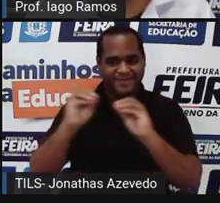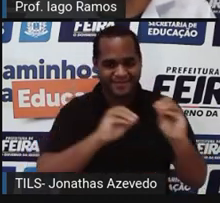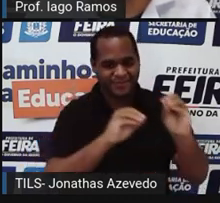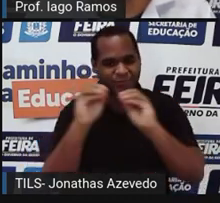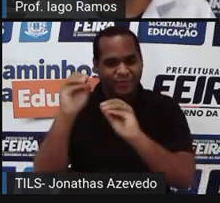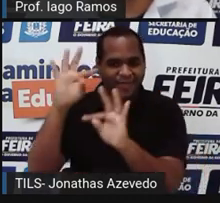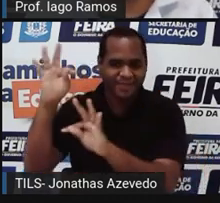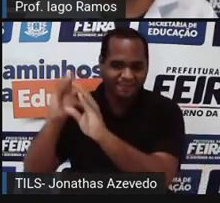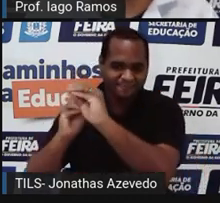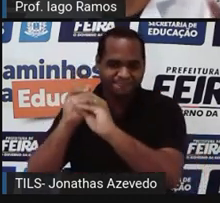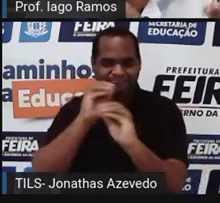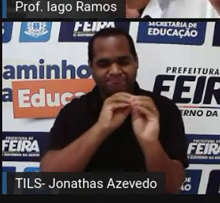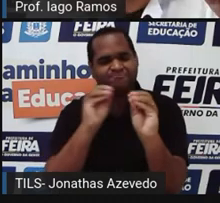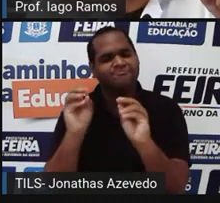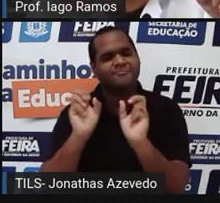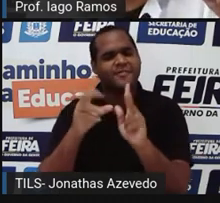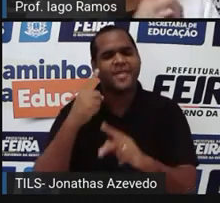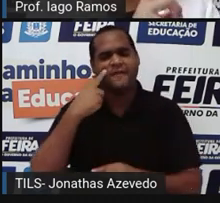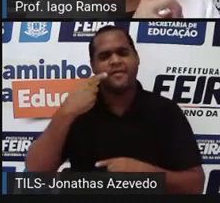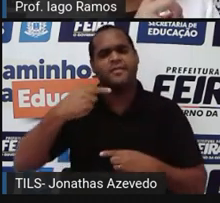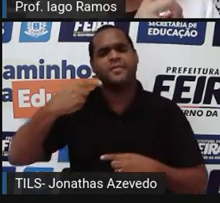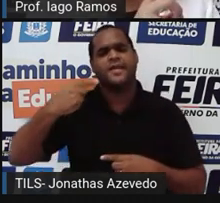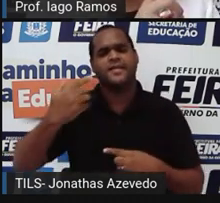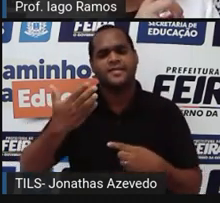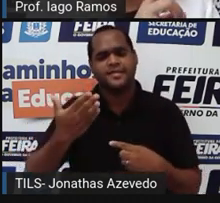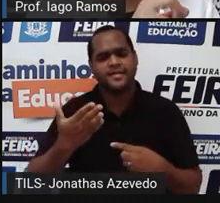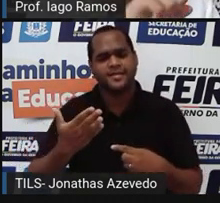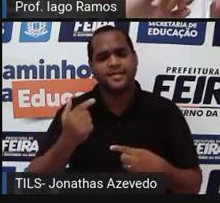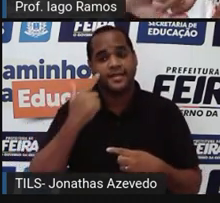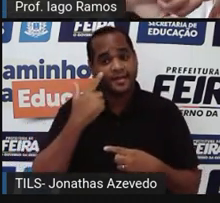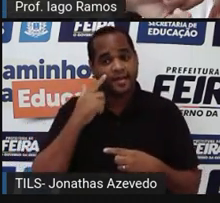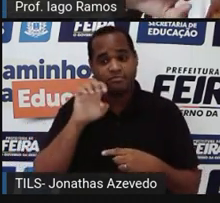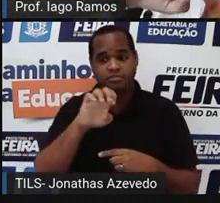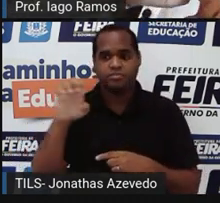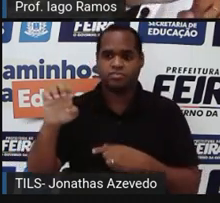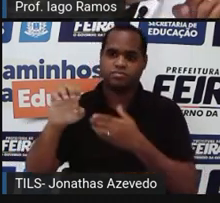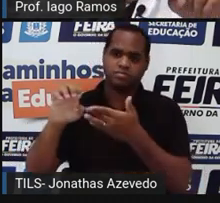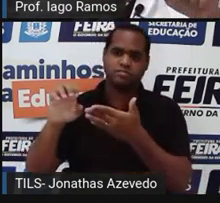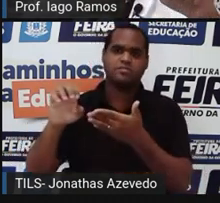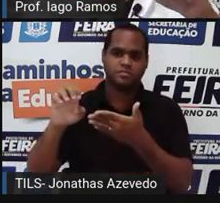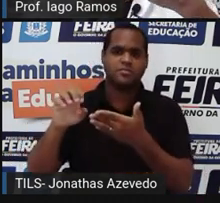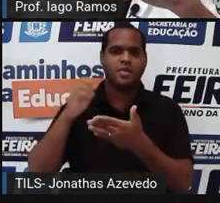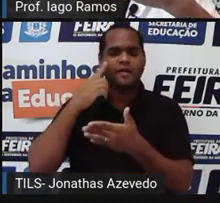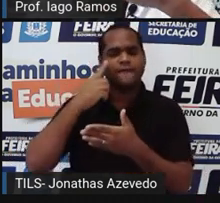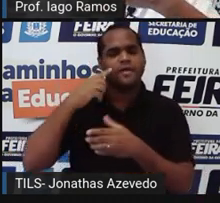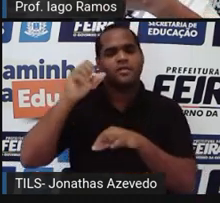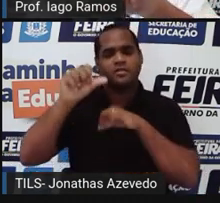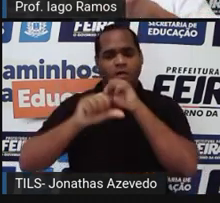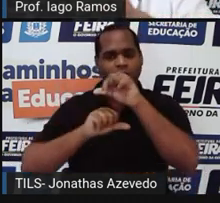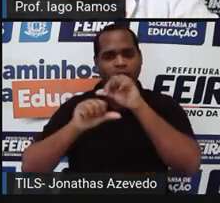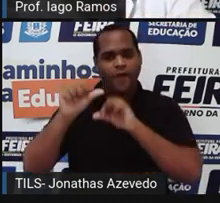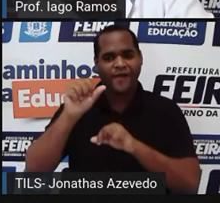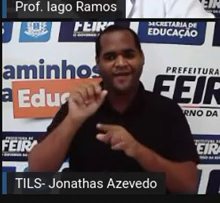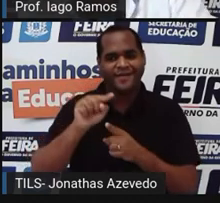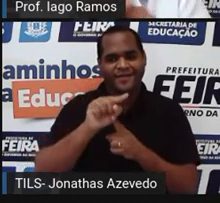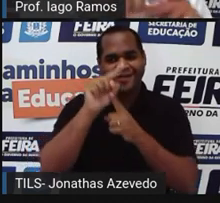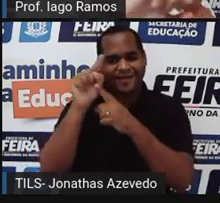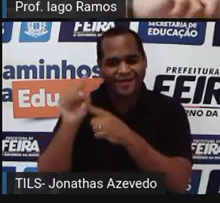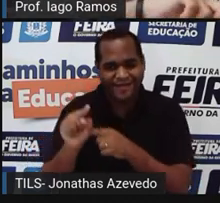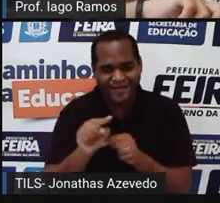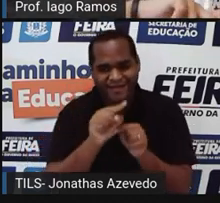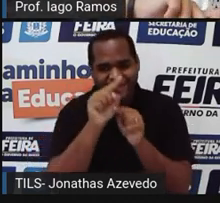tá? Veja que na primeira, essa figura que está à esquerda, se a gente vai girando ela no sentido horário,